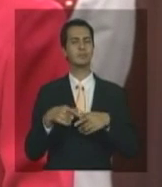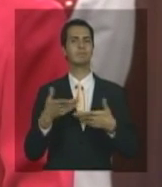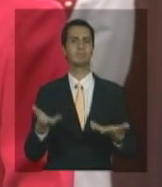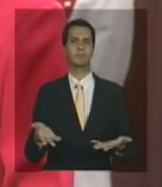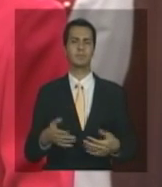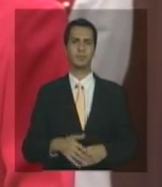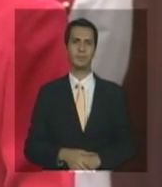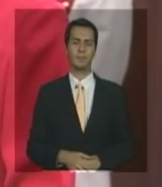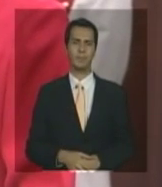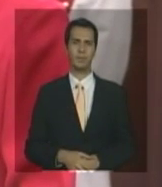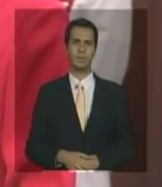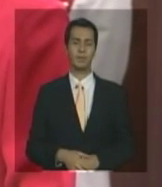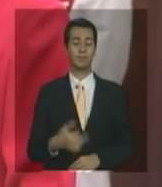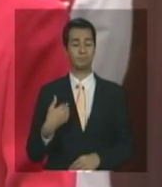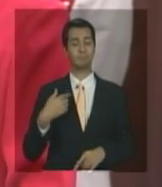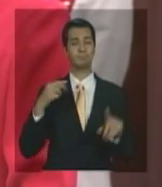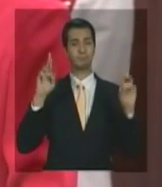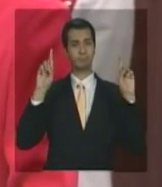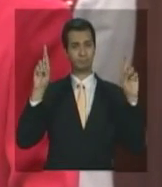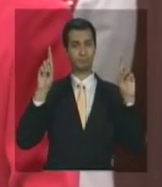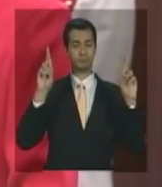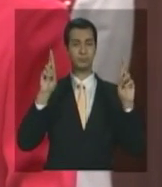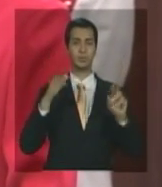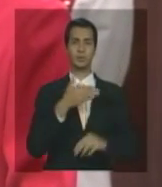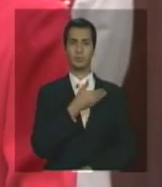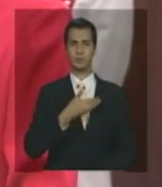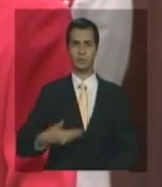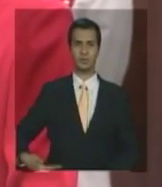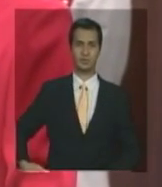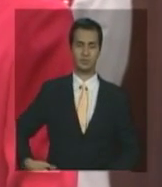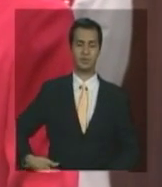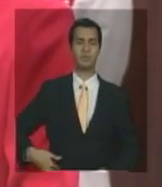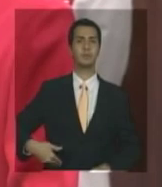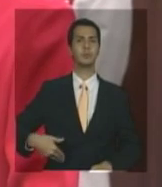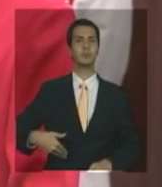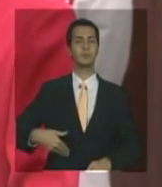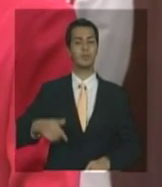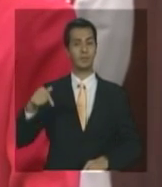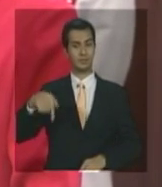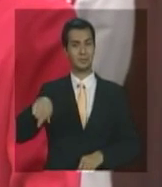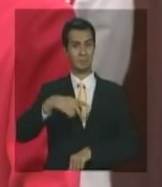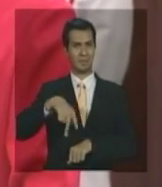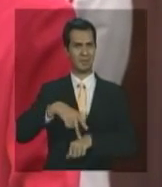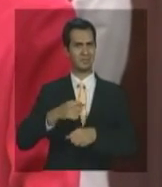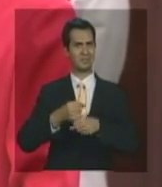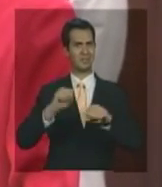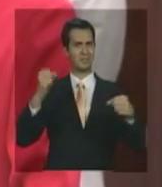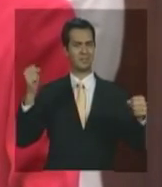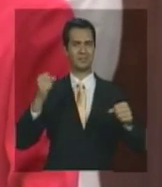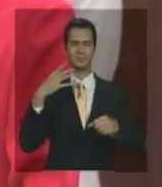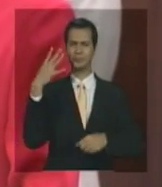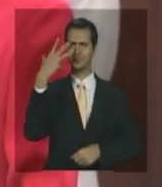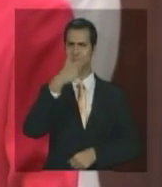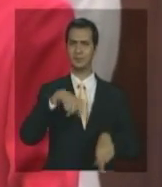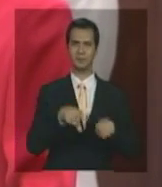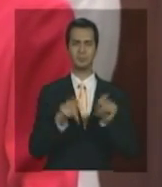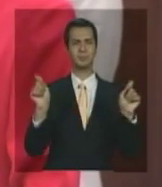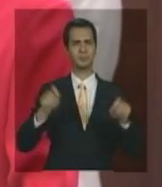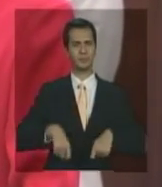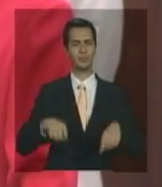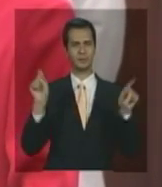recebemos. Faço votos de que o governo deste grande e belo país possa trilhar o caminho da paz e